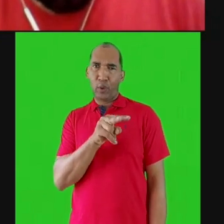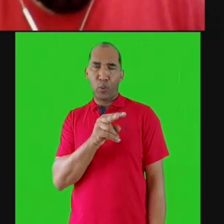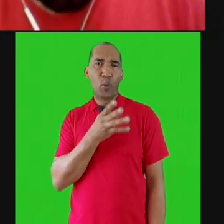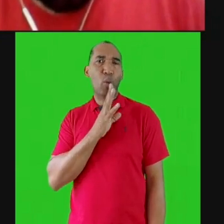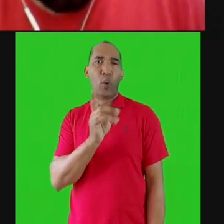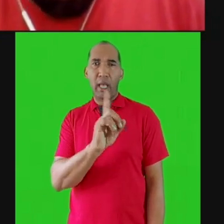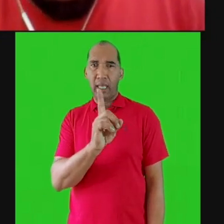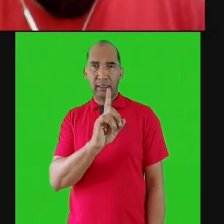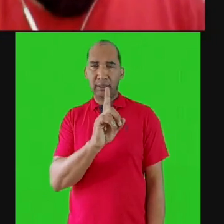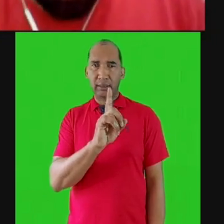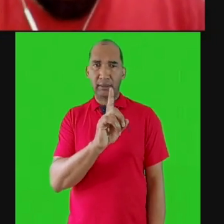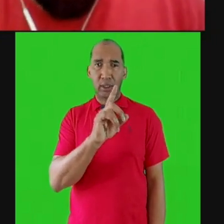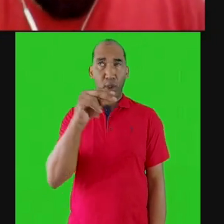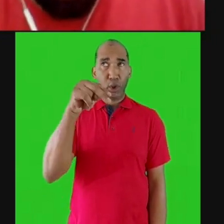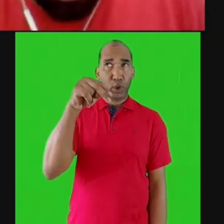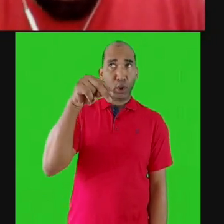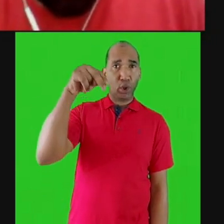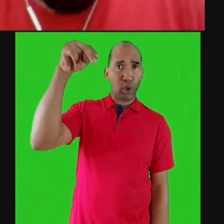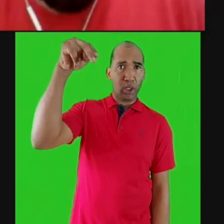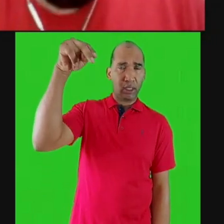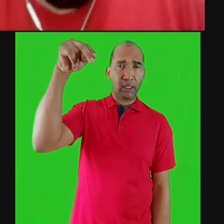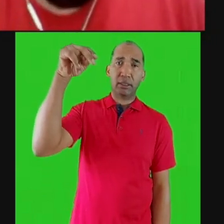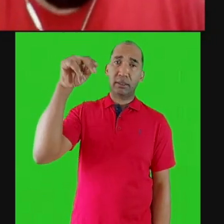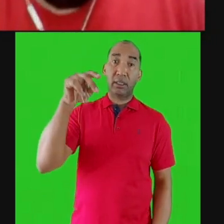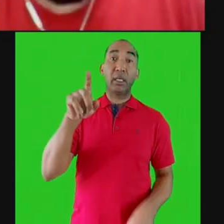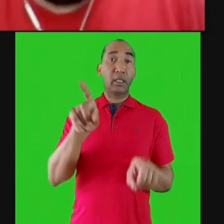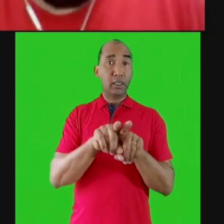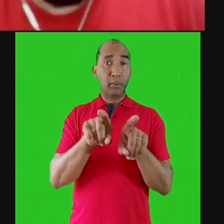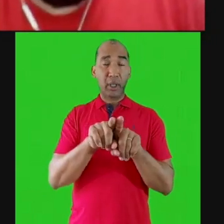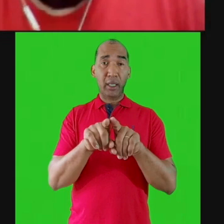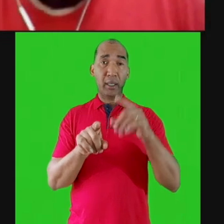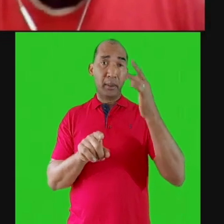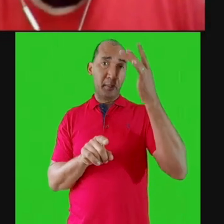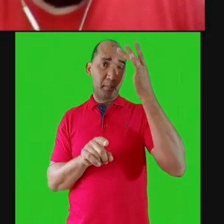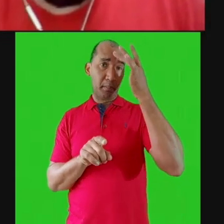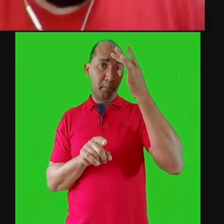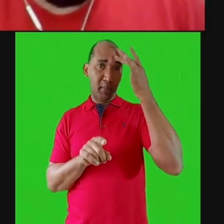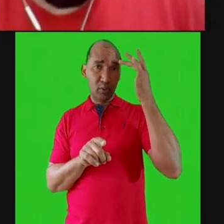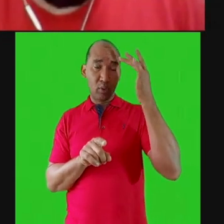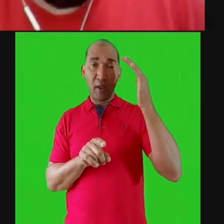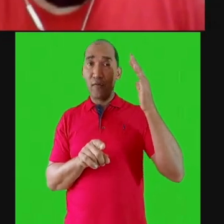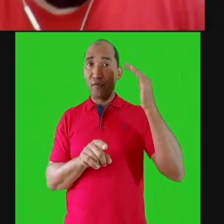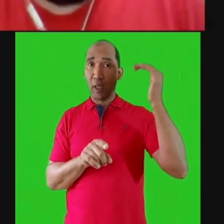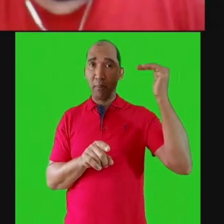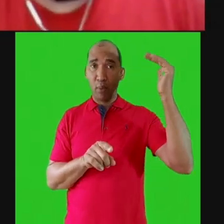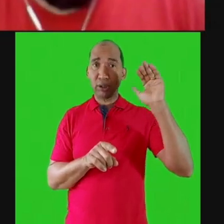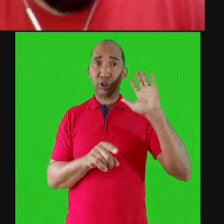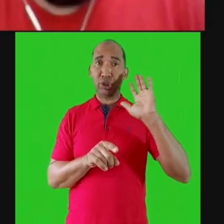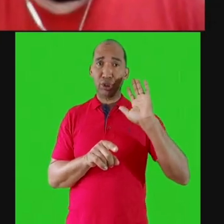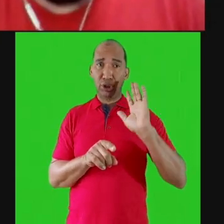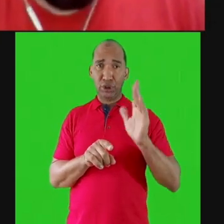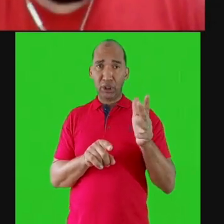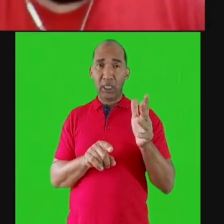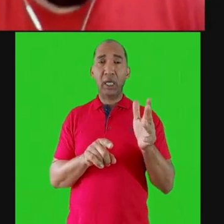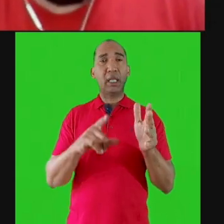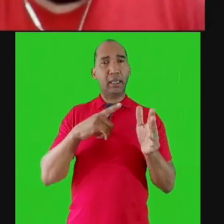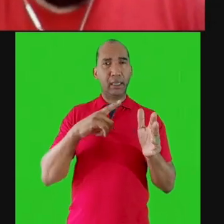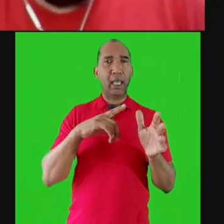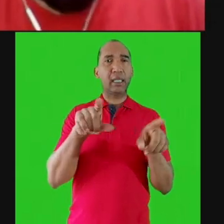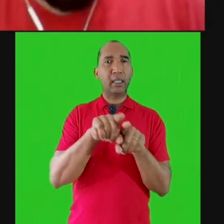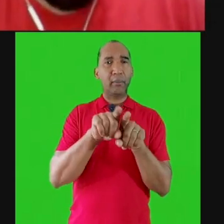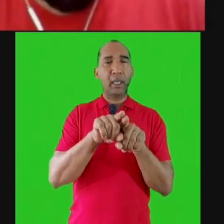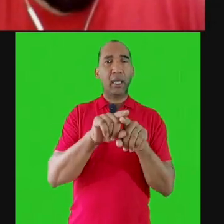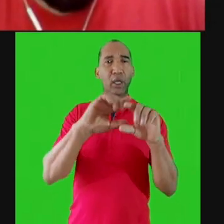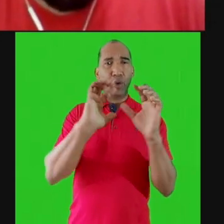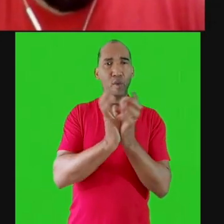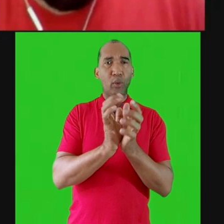que a gente nunca viu, lá do Nordeste, e você trabalha com gente famosa do Nordeste. Mas que você também